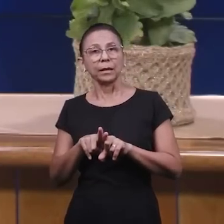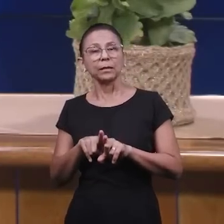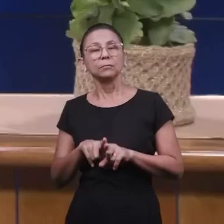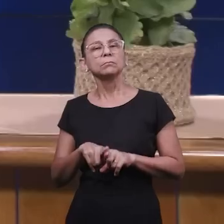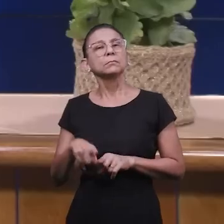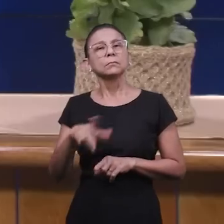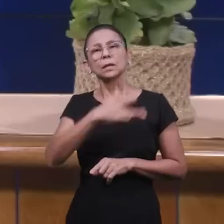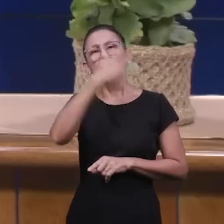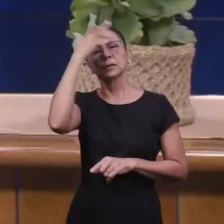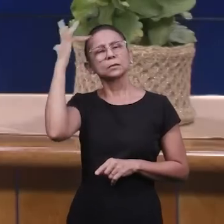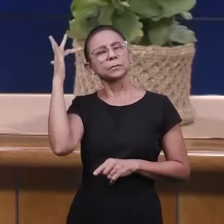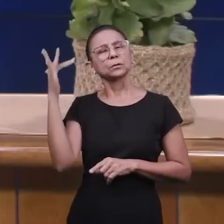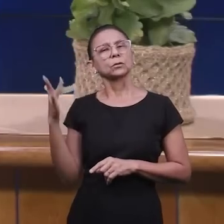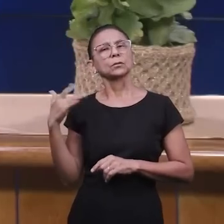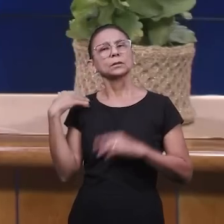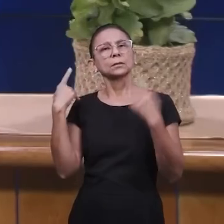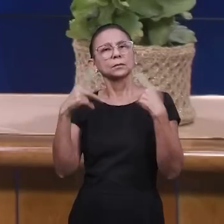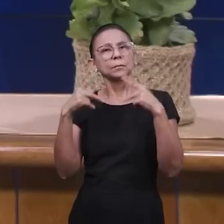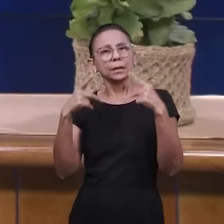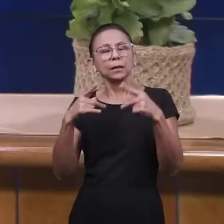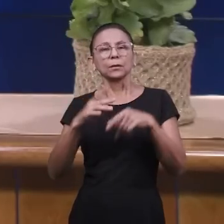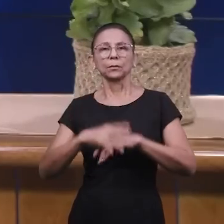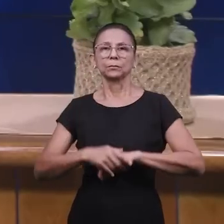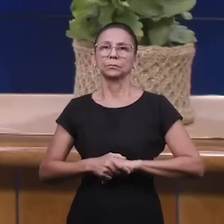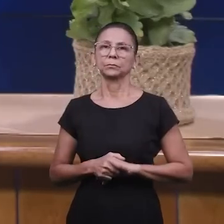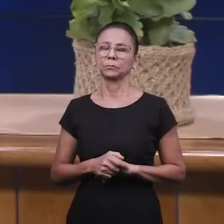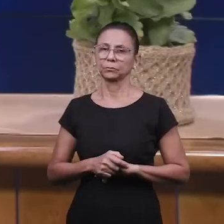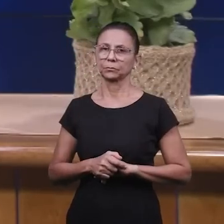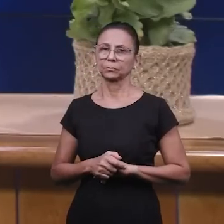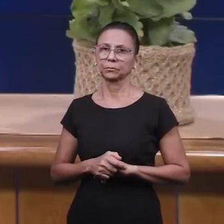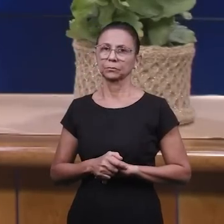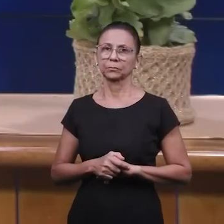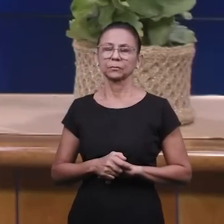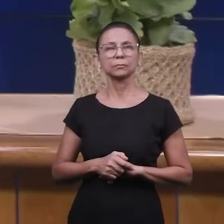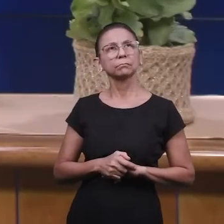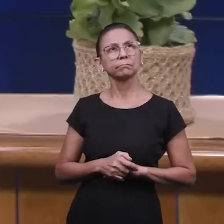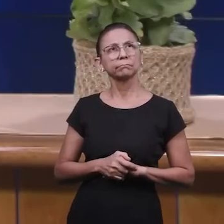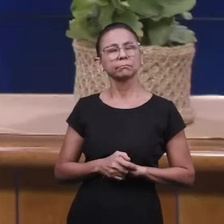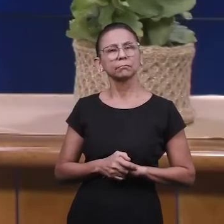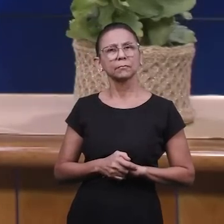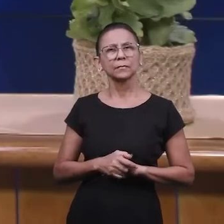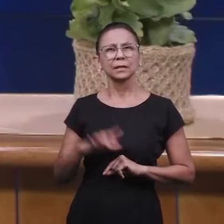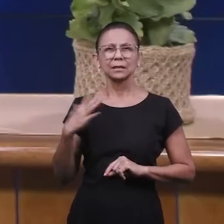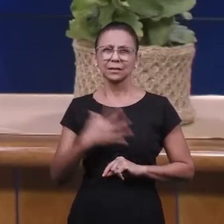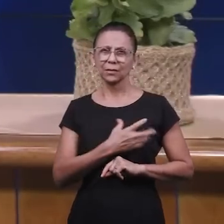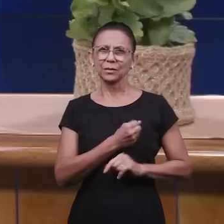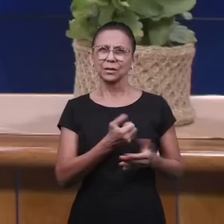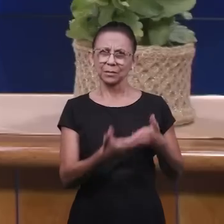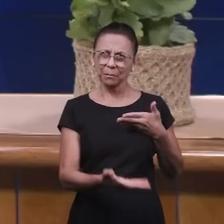diz a palavra em Hebreus. É muito interessante esse aspecto, né? A palavra fala daqueles que